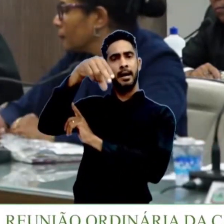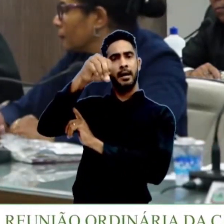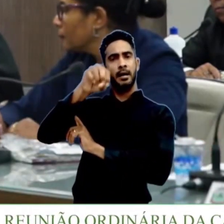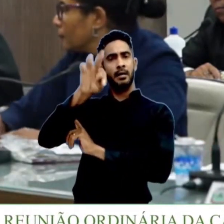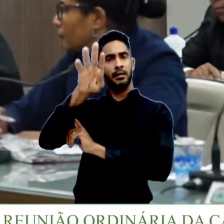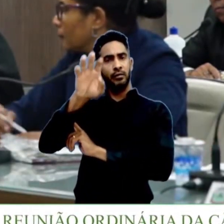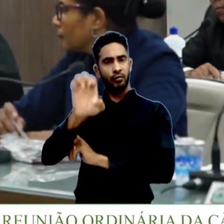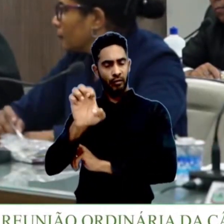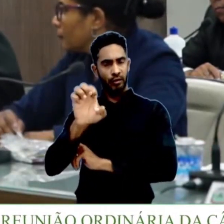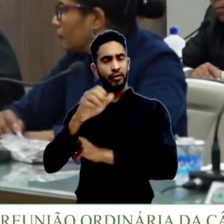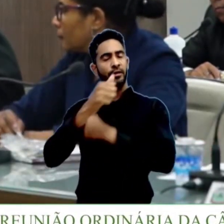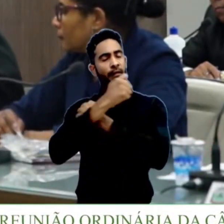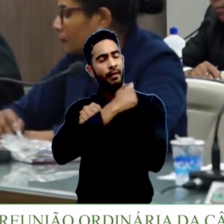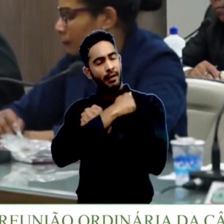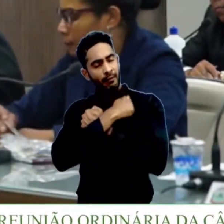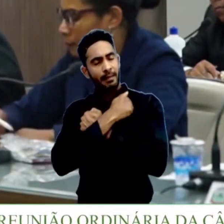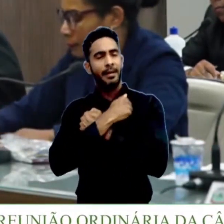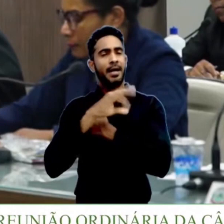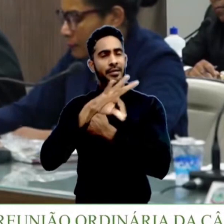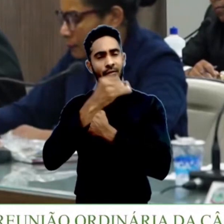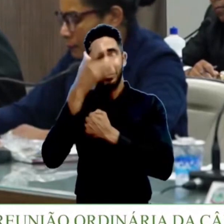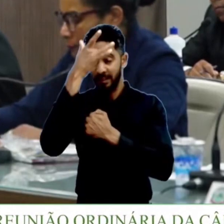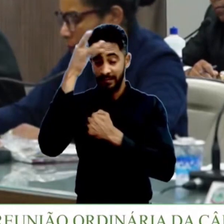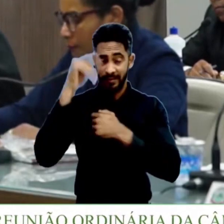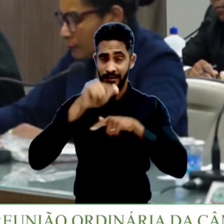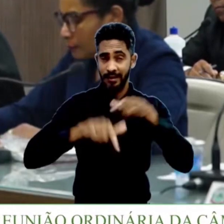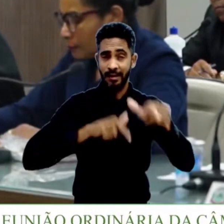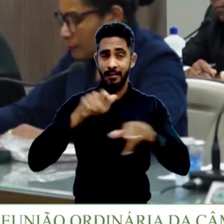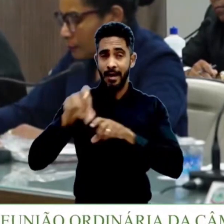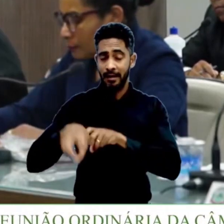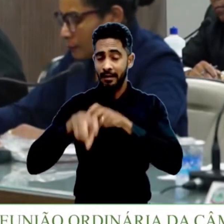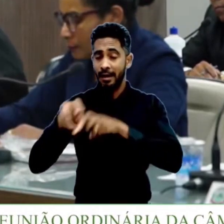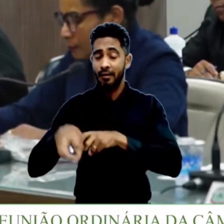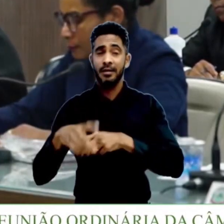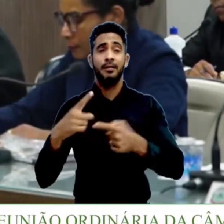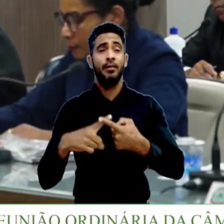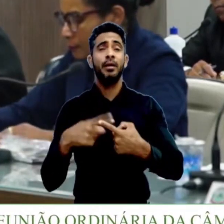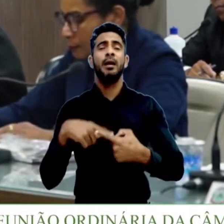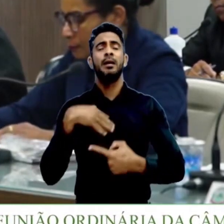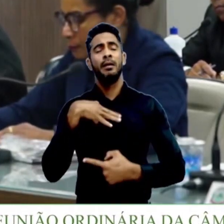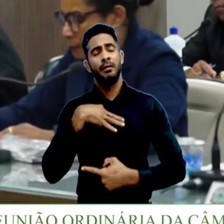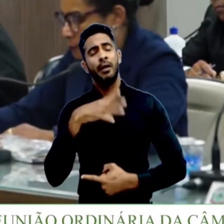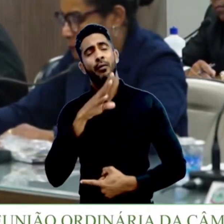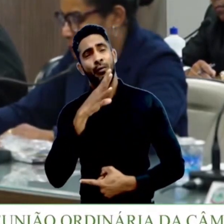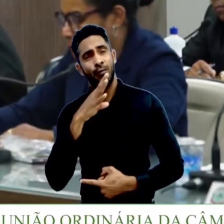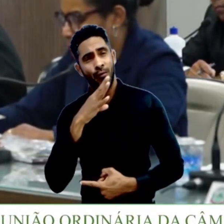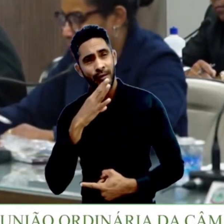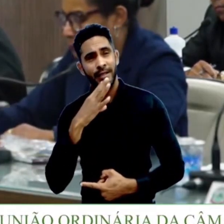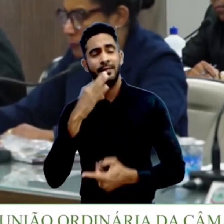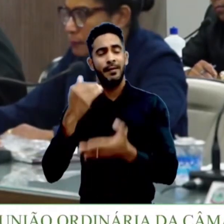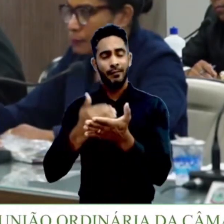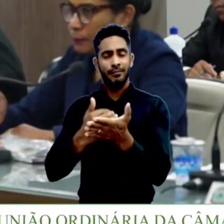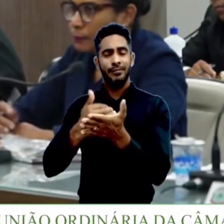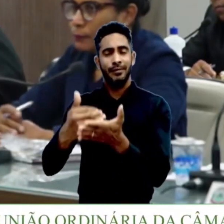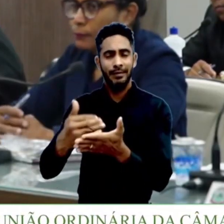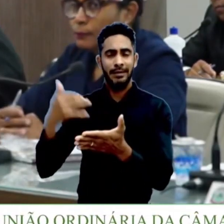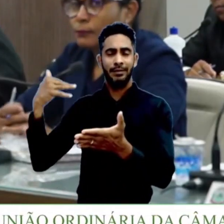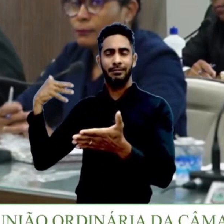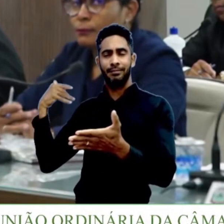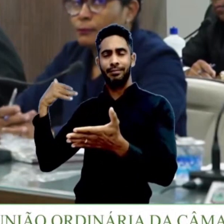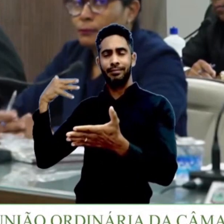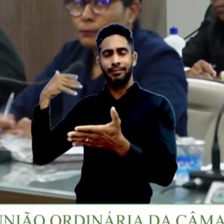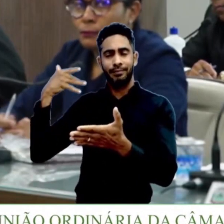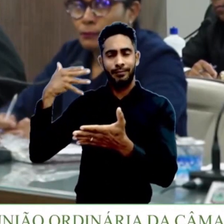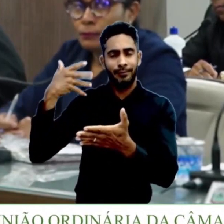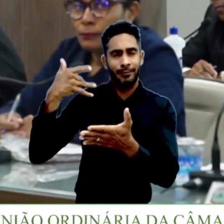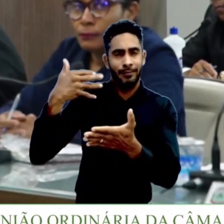você leva o nosso abraço aos produtores rurais, porque eu tenho conhecimento desde quando se iniciou os projetos de irrigação